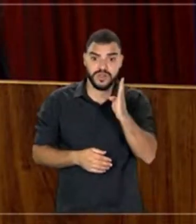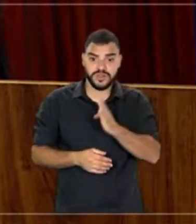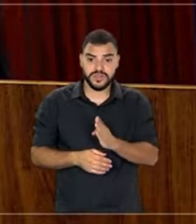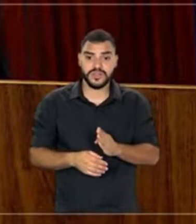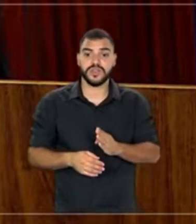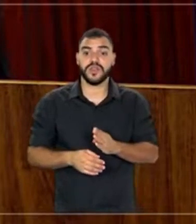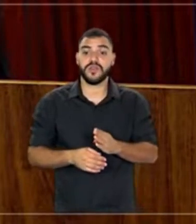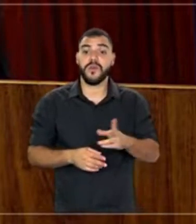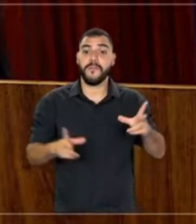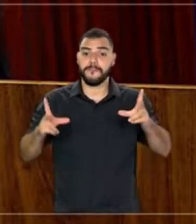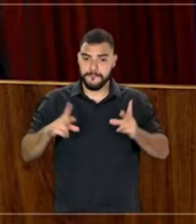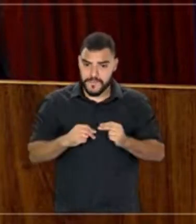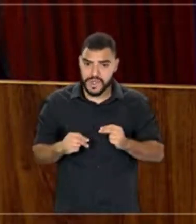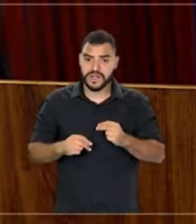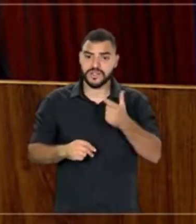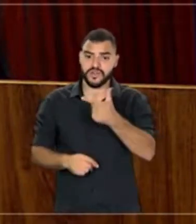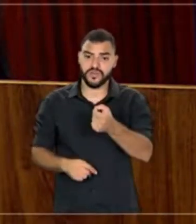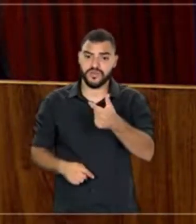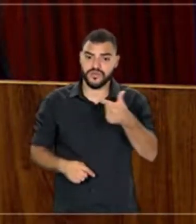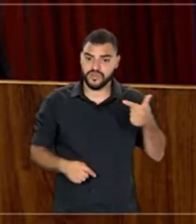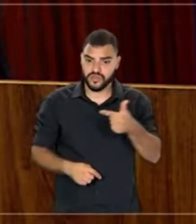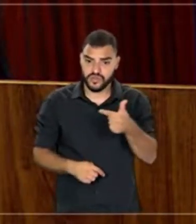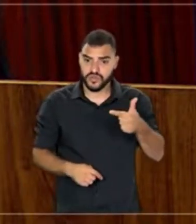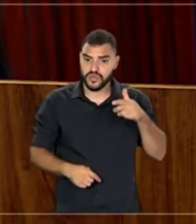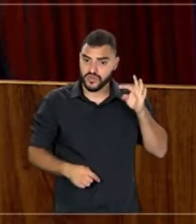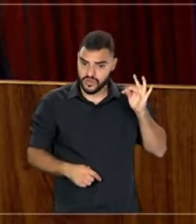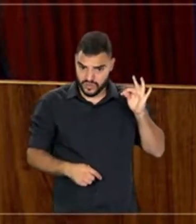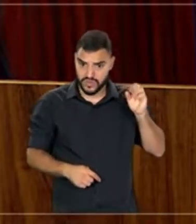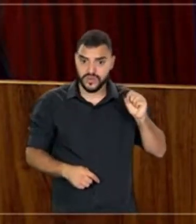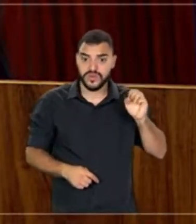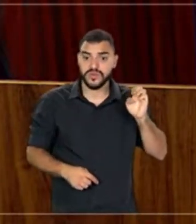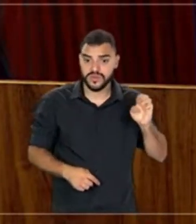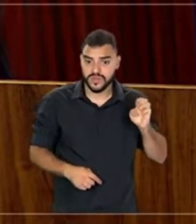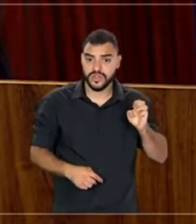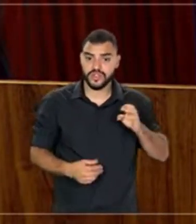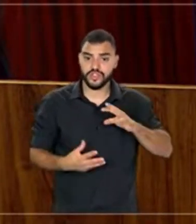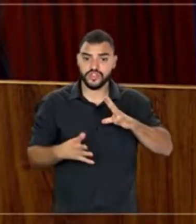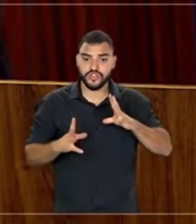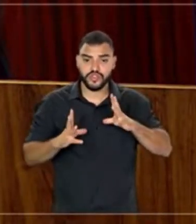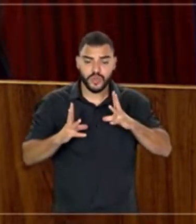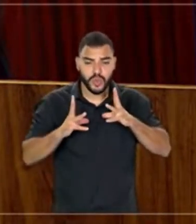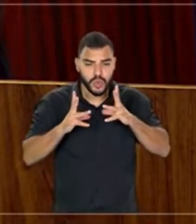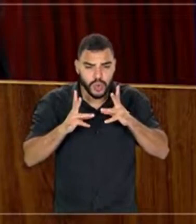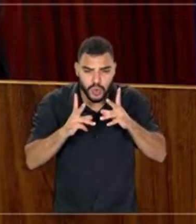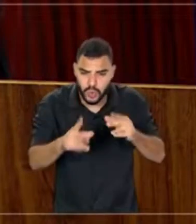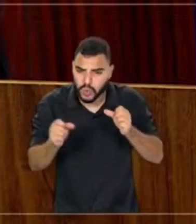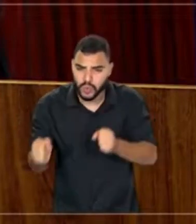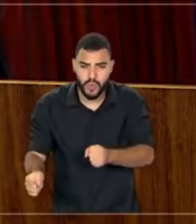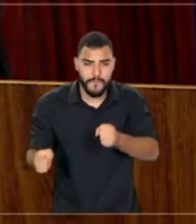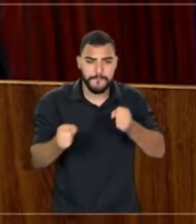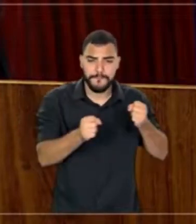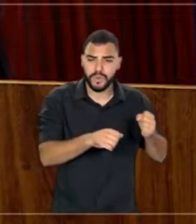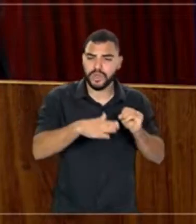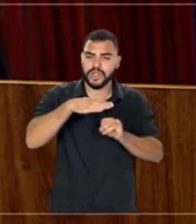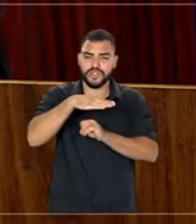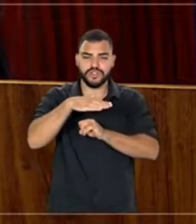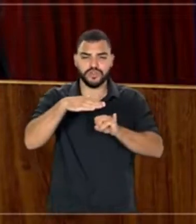merecem em 2022, da justiça eleitoral, de todos os poderes e instituições do